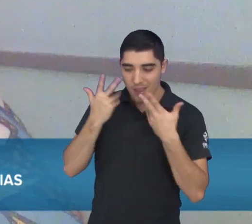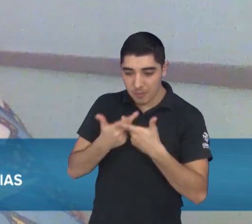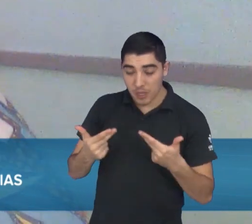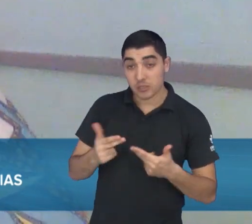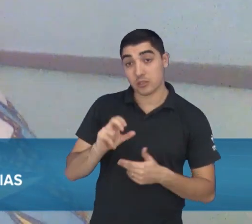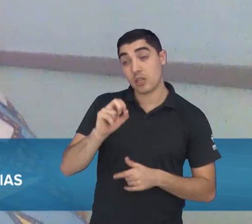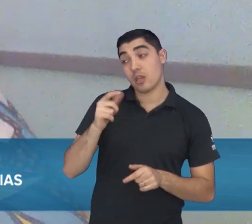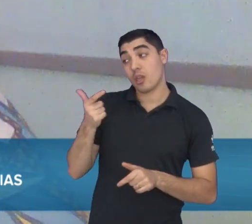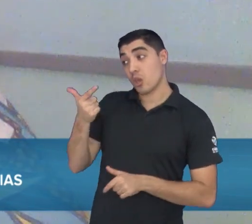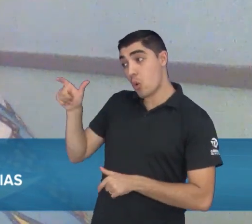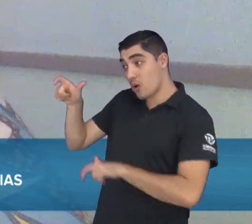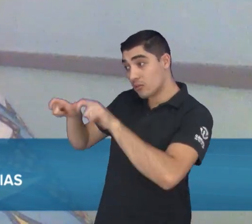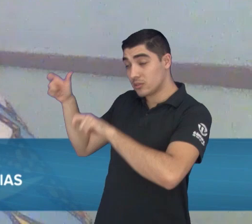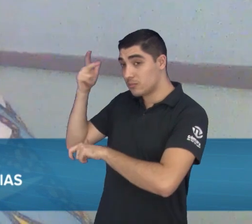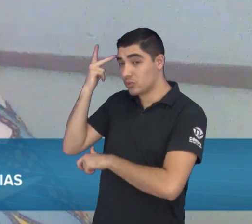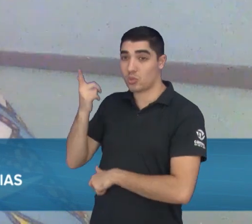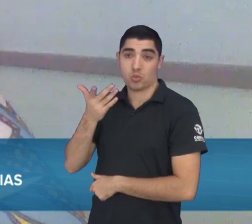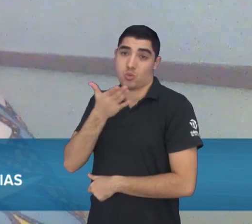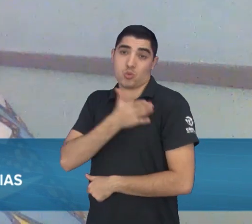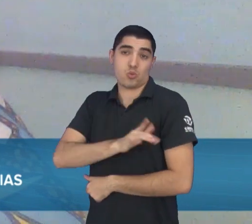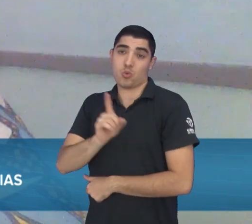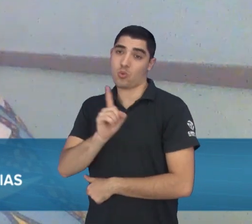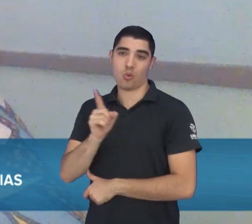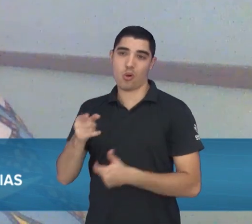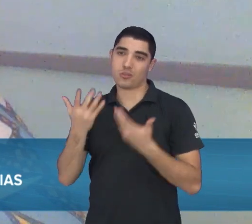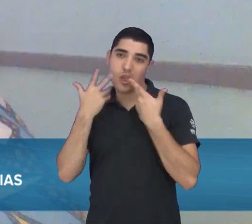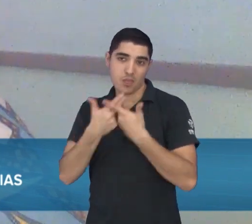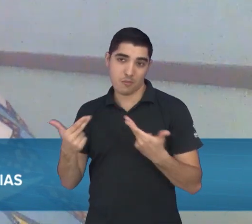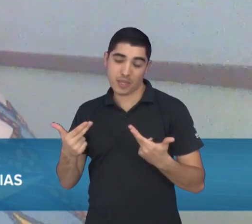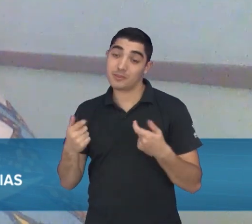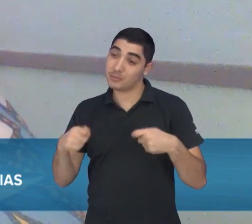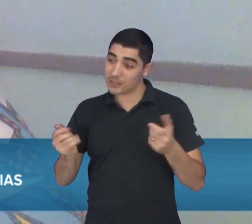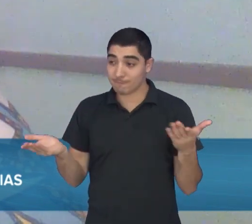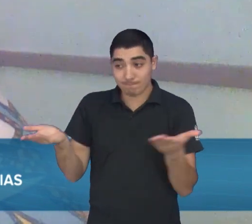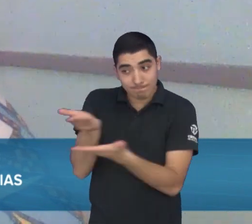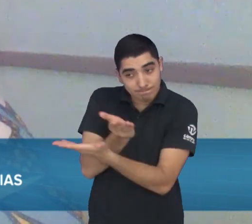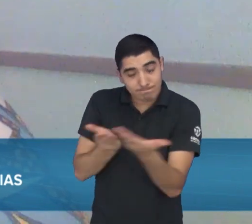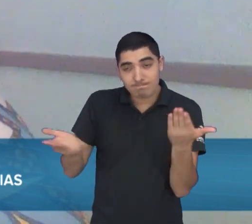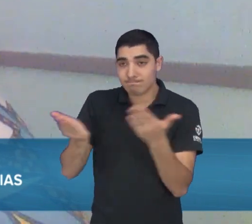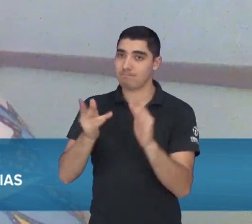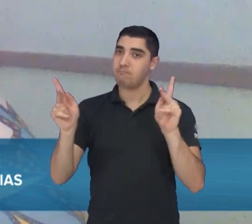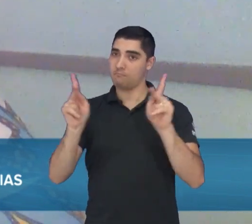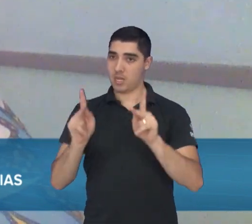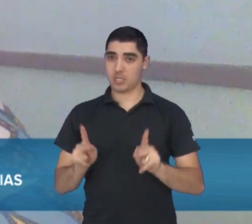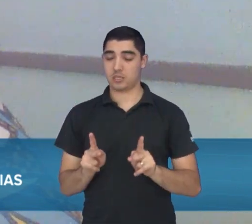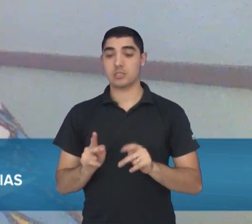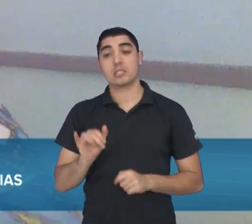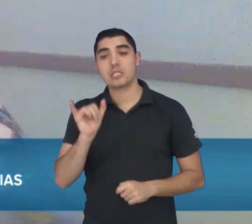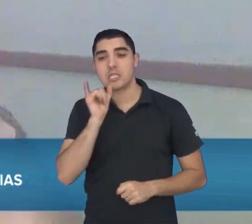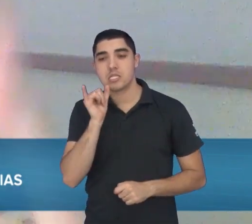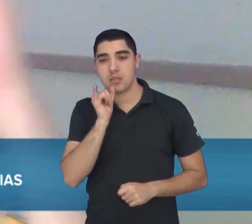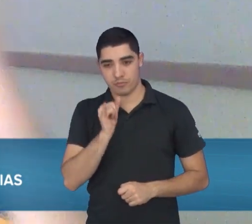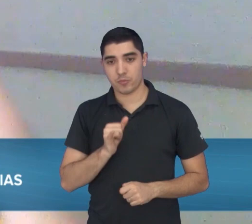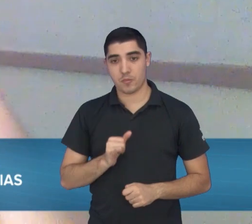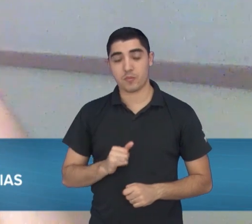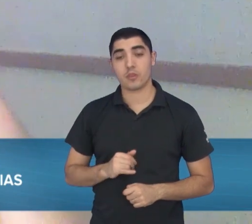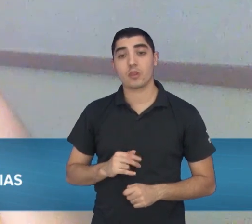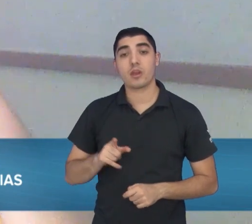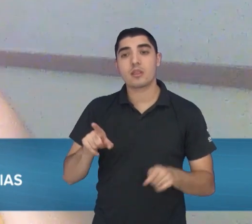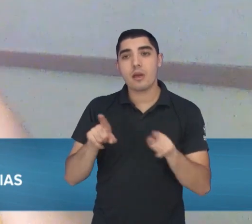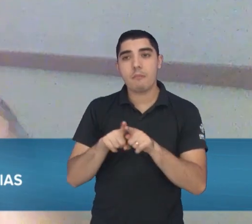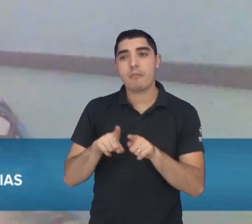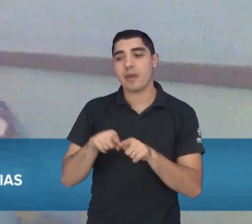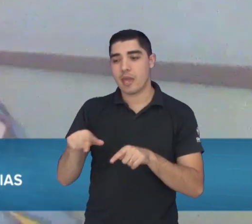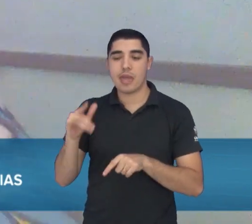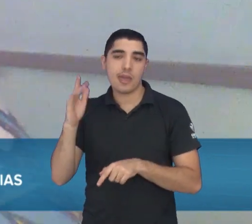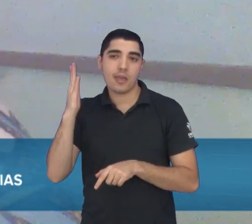pets. E o Dr. Rachid falou algo muito interessante com relação à vermifugação e aos